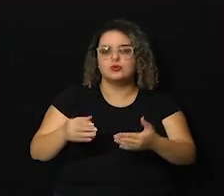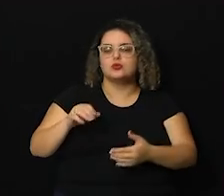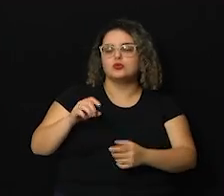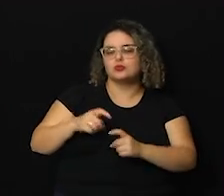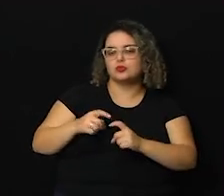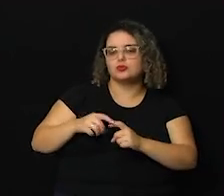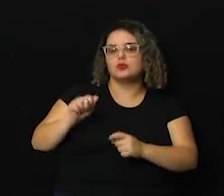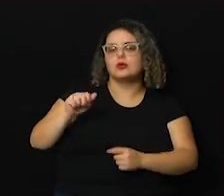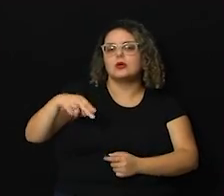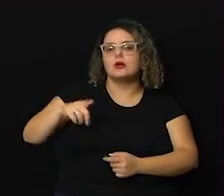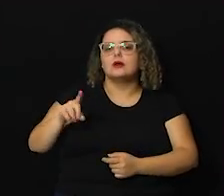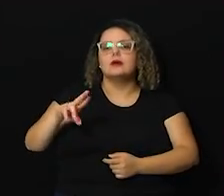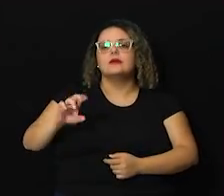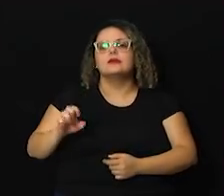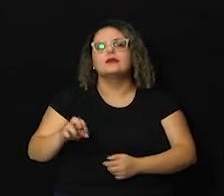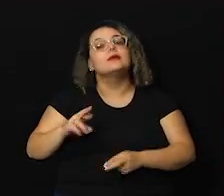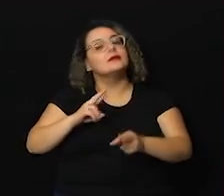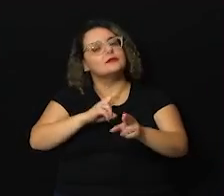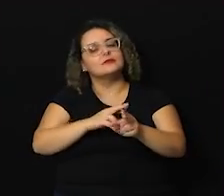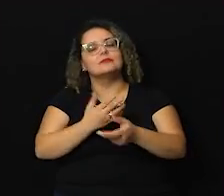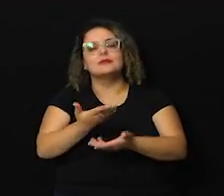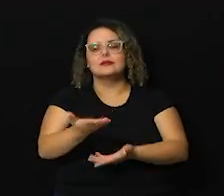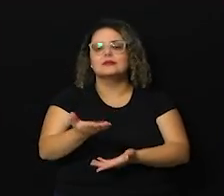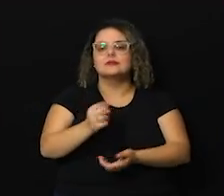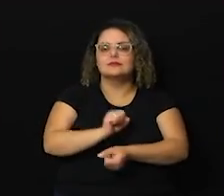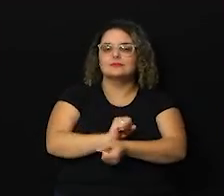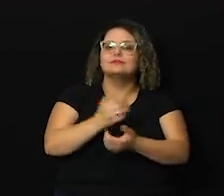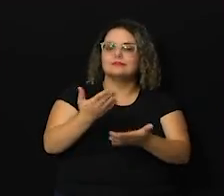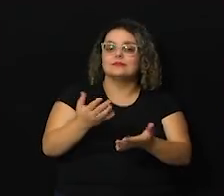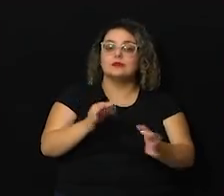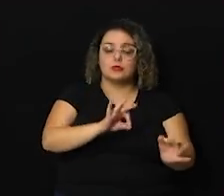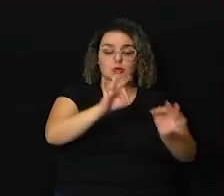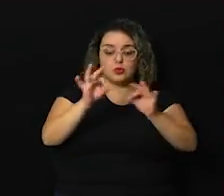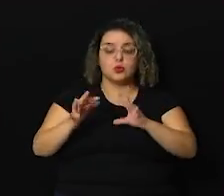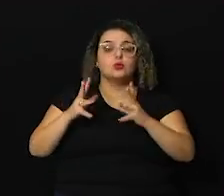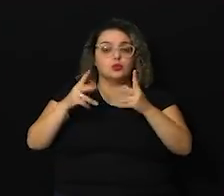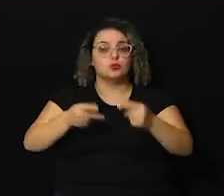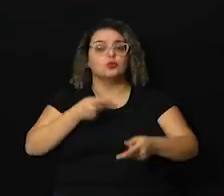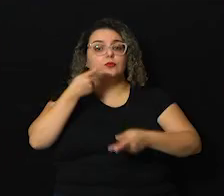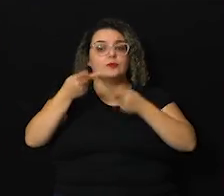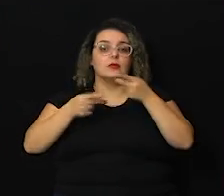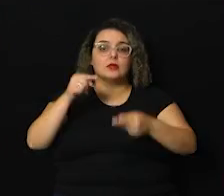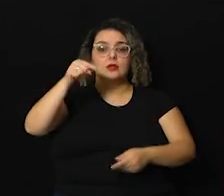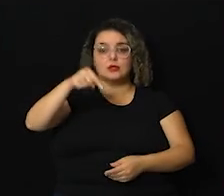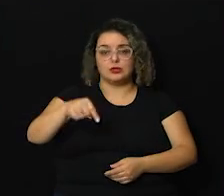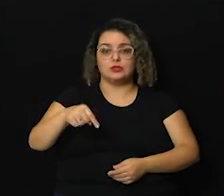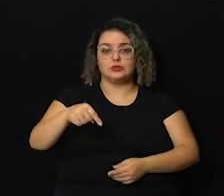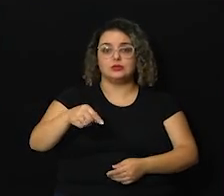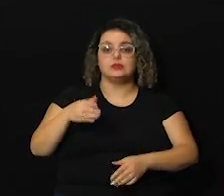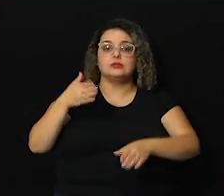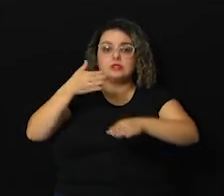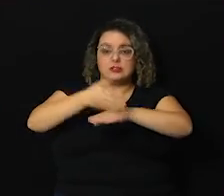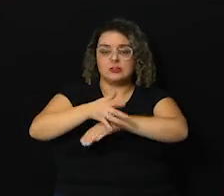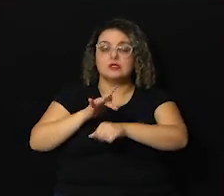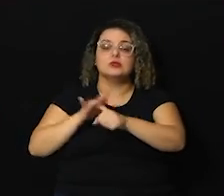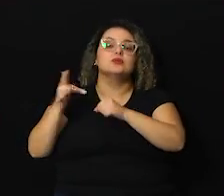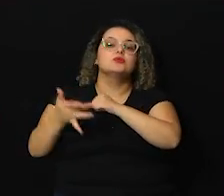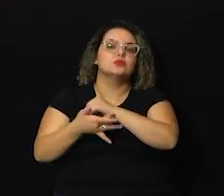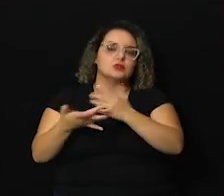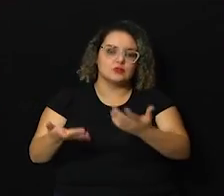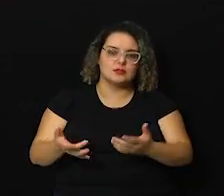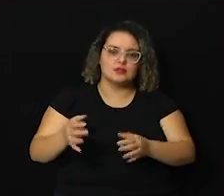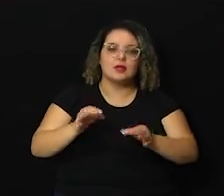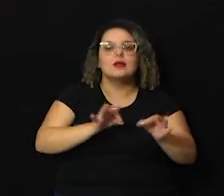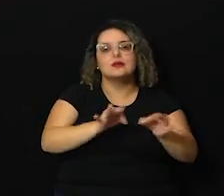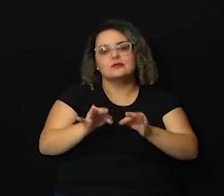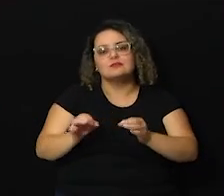o Dr. André. A gente está esperando então a sua mensagem. E se quiser rever tudo que foi falado hoje aqui, é só entrar nas nossas redes sociais.